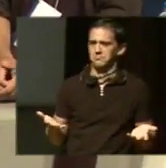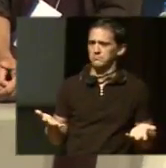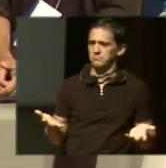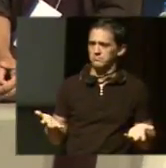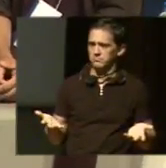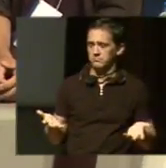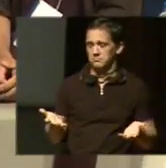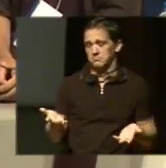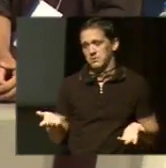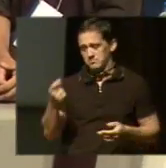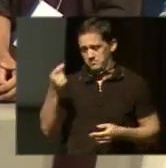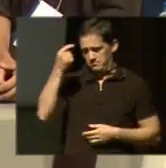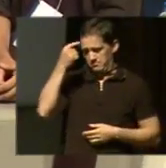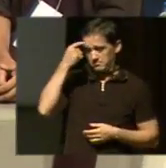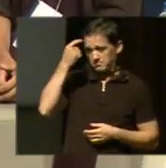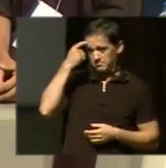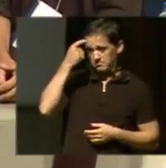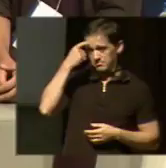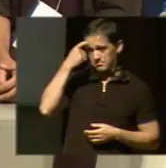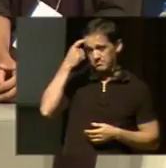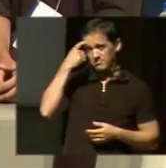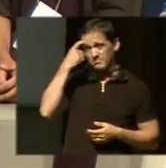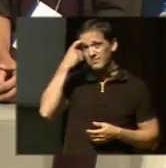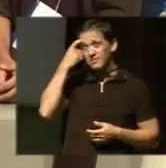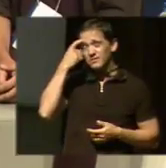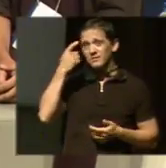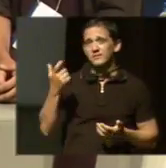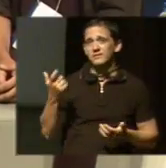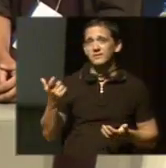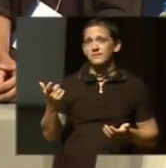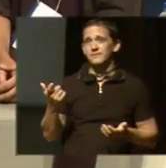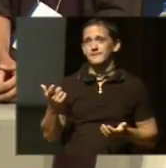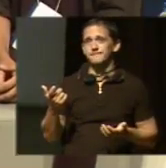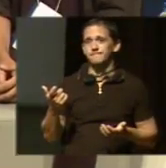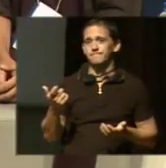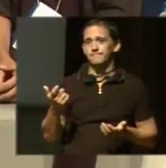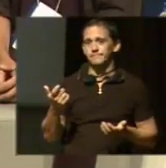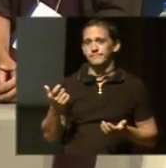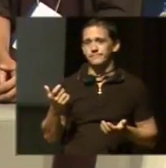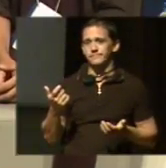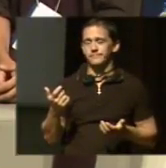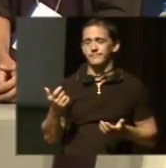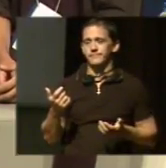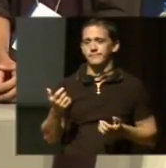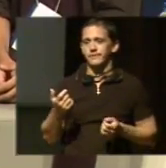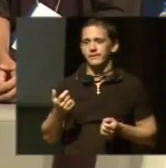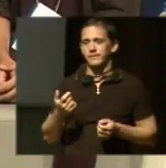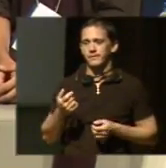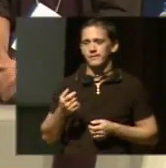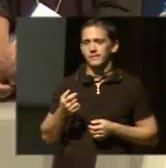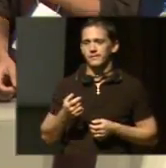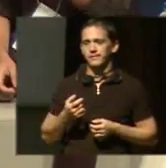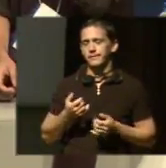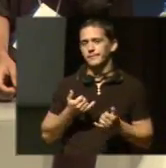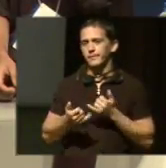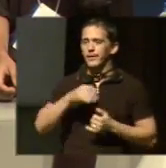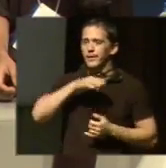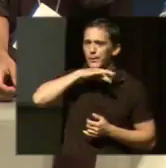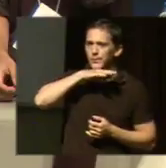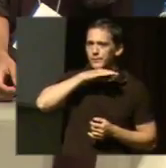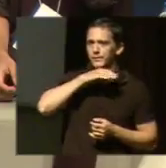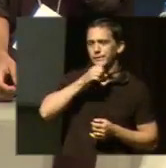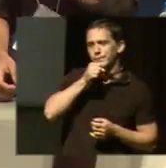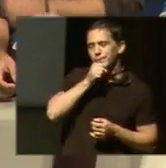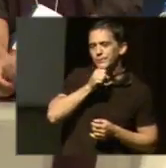se preocupar, principalmente não em questão... Tá, é ruim por causa que os velhos não se... Os idosos, melhor